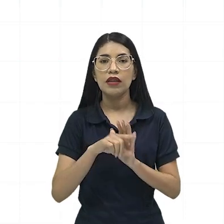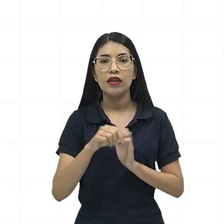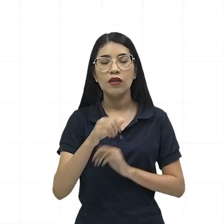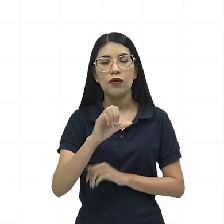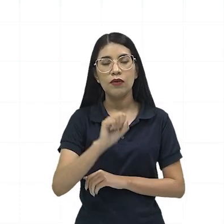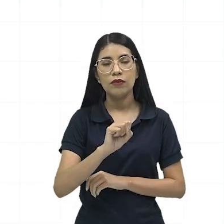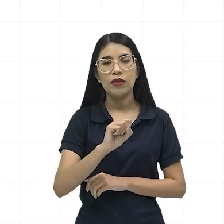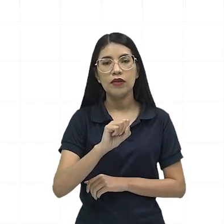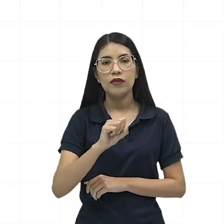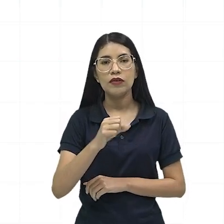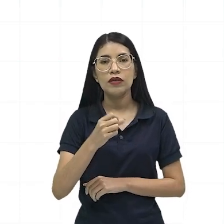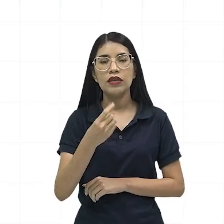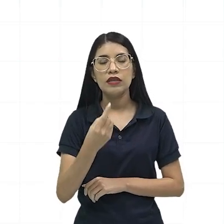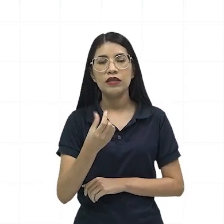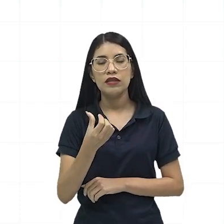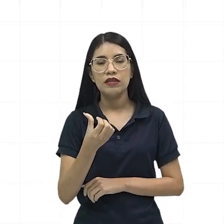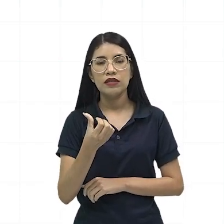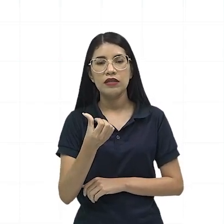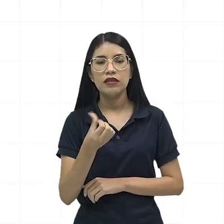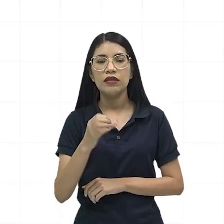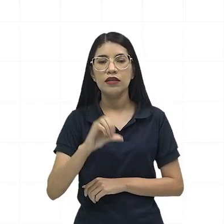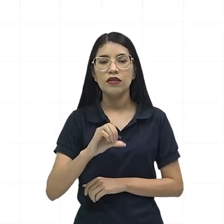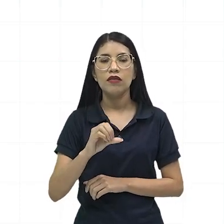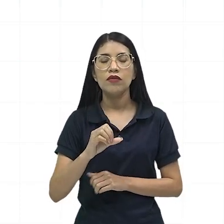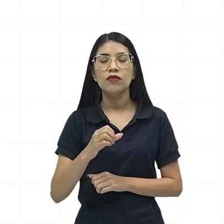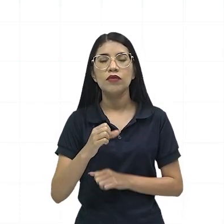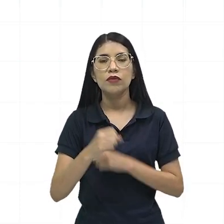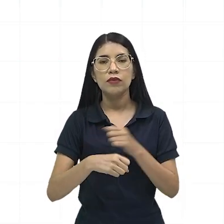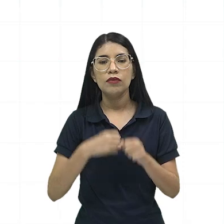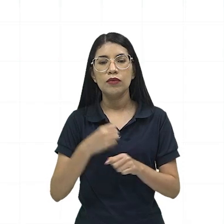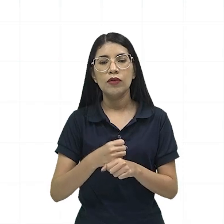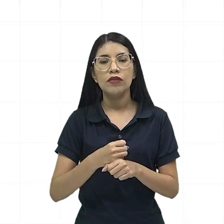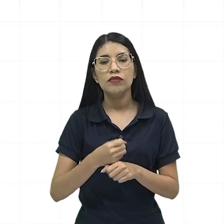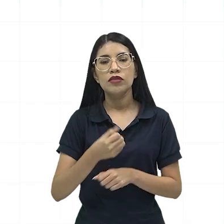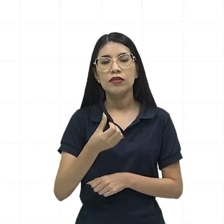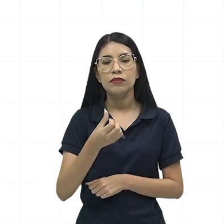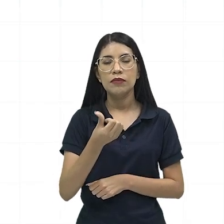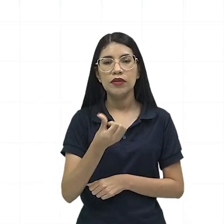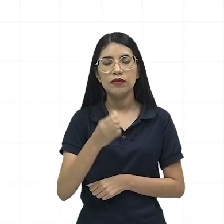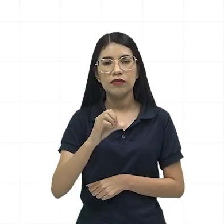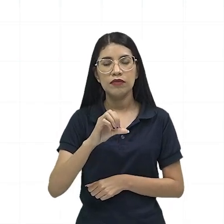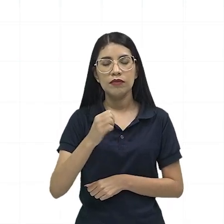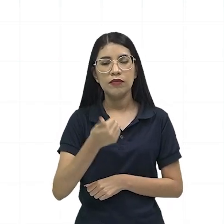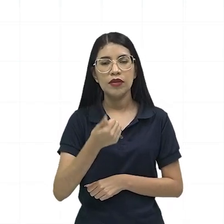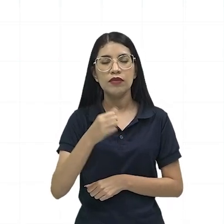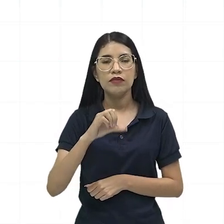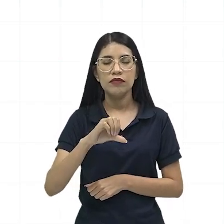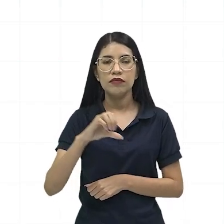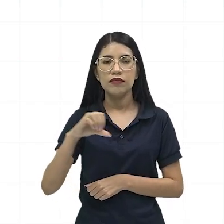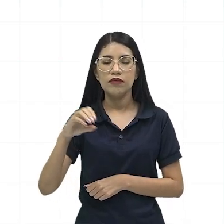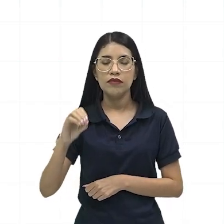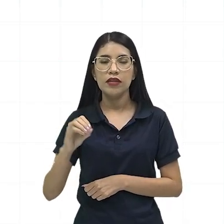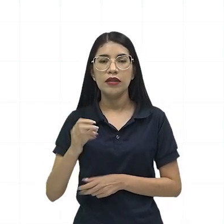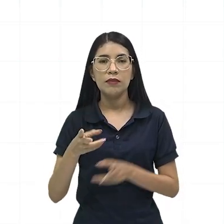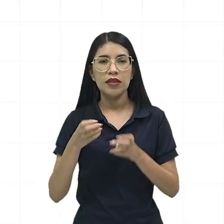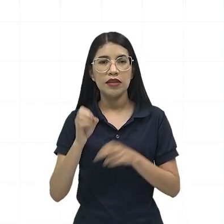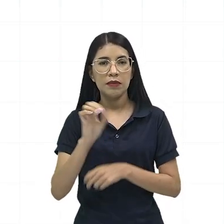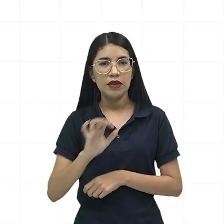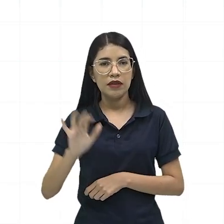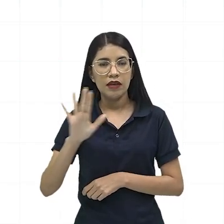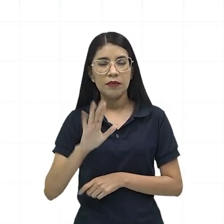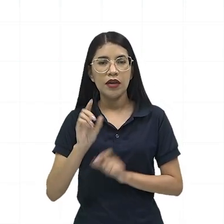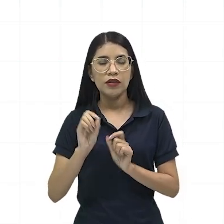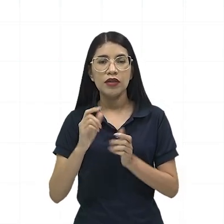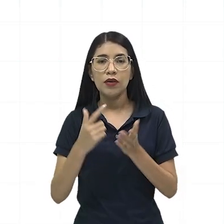número 8.069, de 13 de julho de 1990. Então você observa aí na imagem o Estatuto